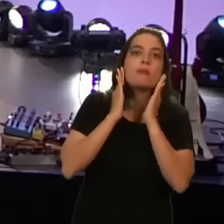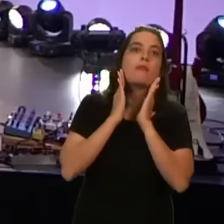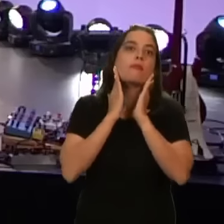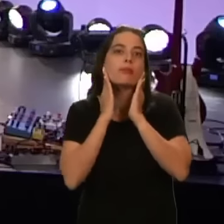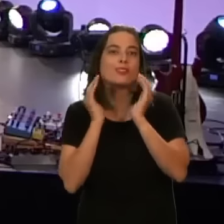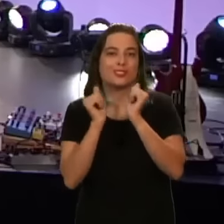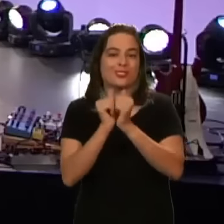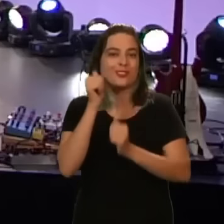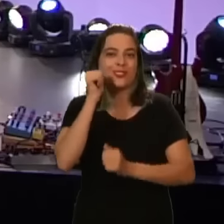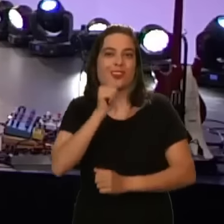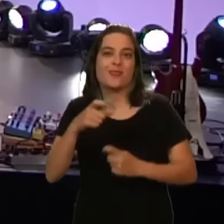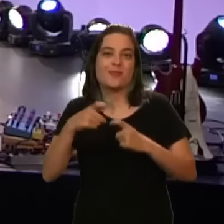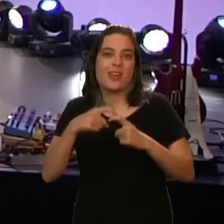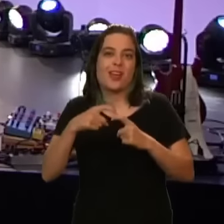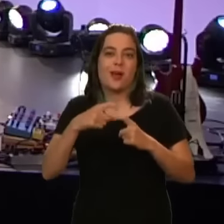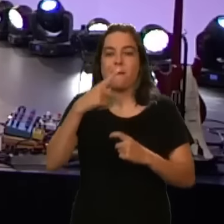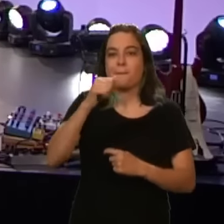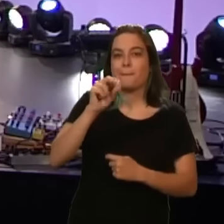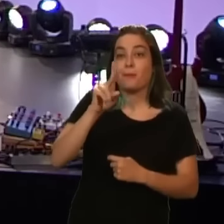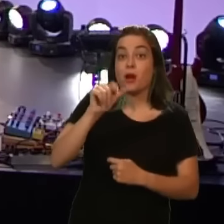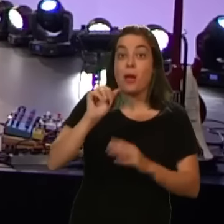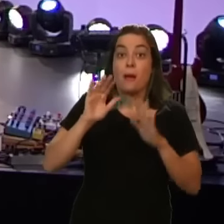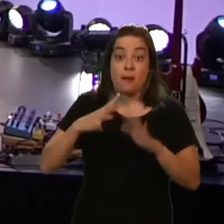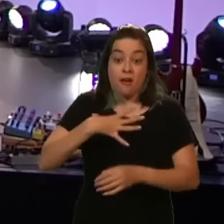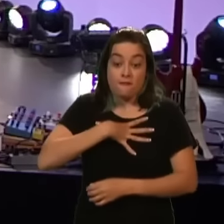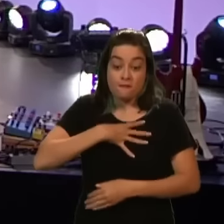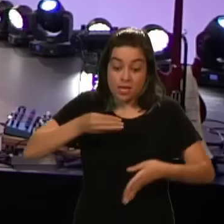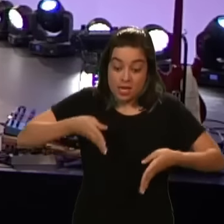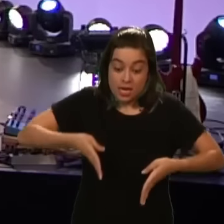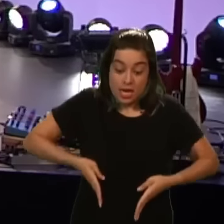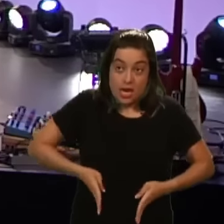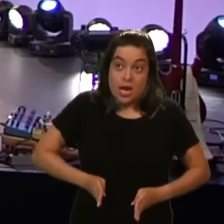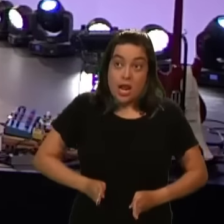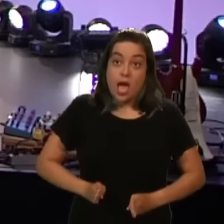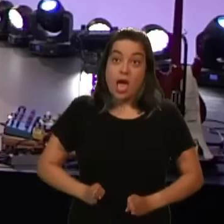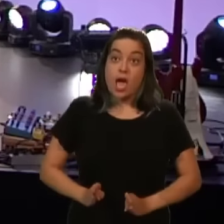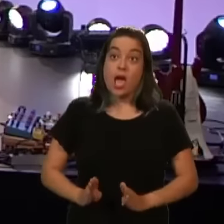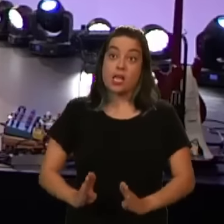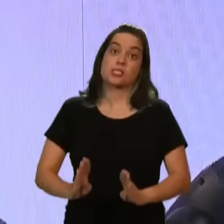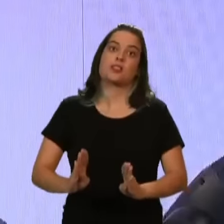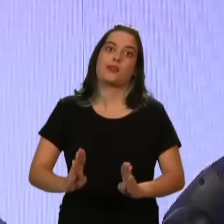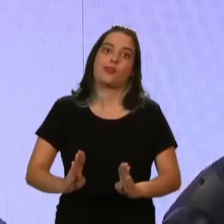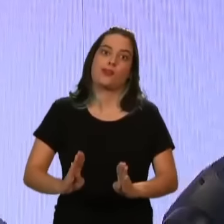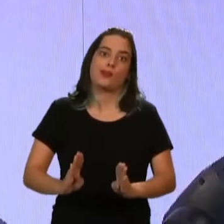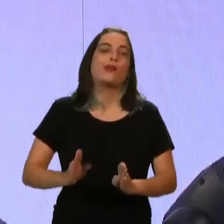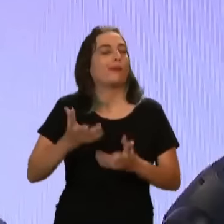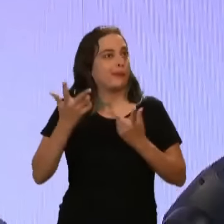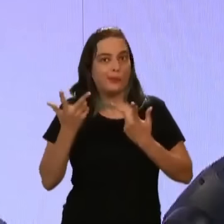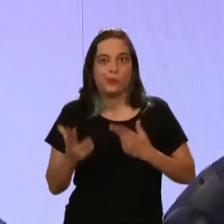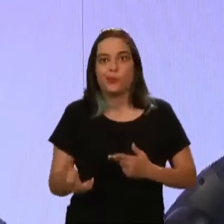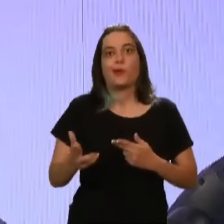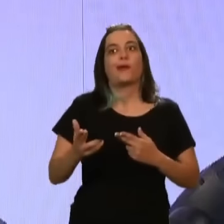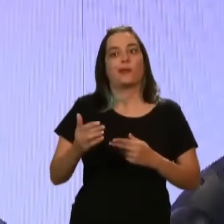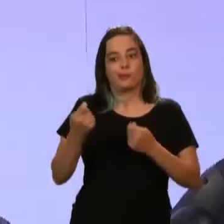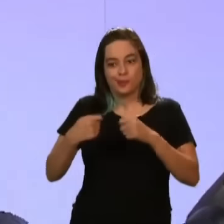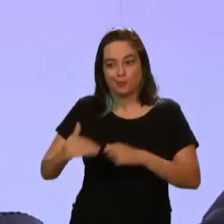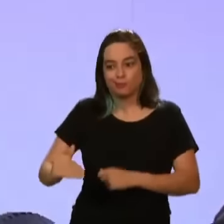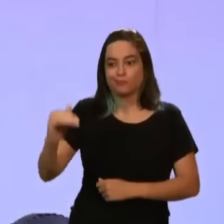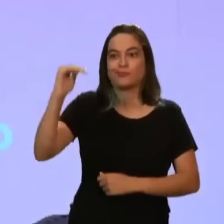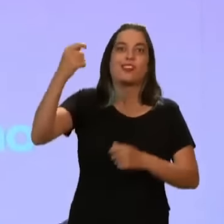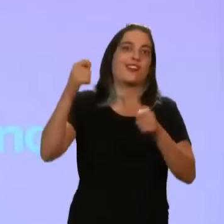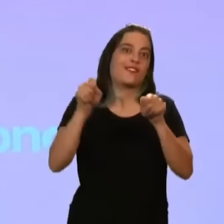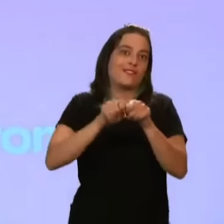Paulinha, mas quando seus filhos nascerem, eles vão ter que crescer para fazer também a mesma plástica. Né?